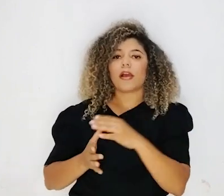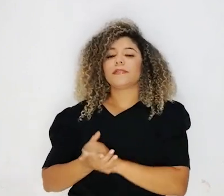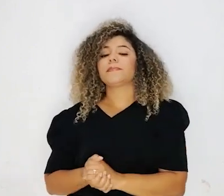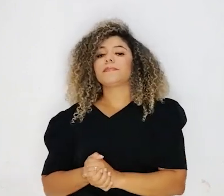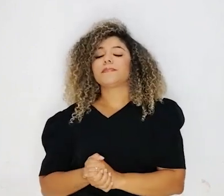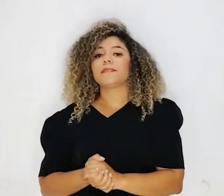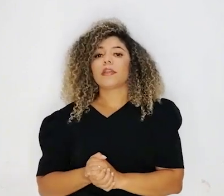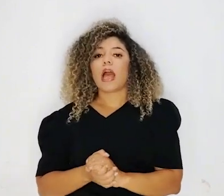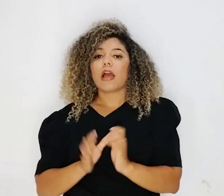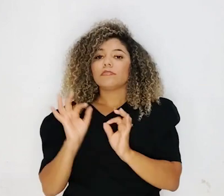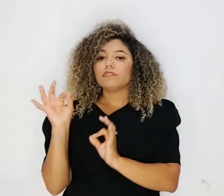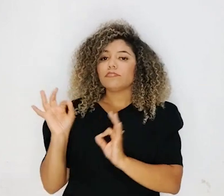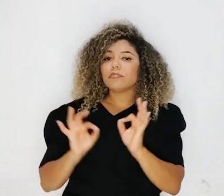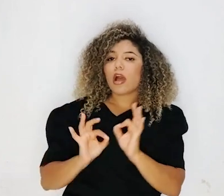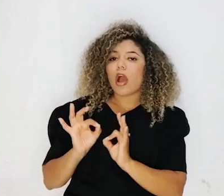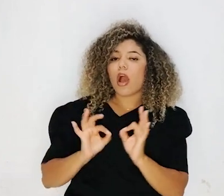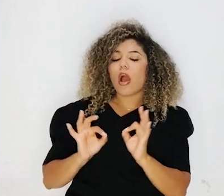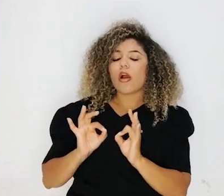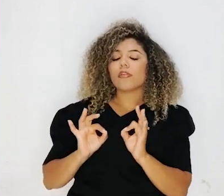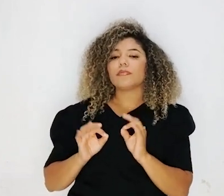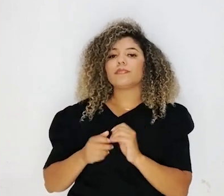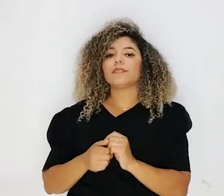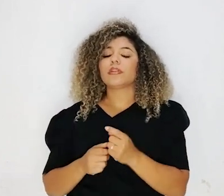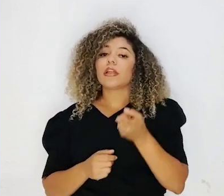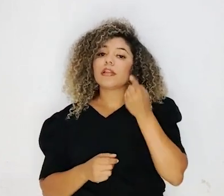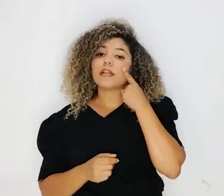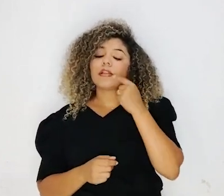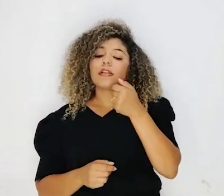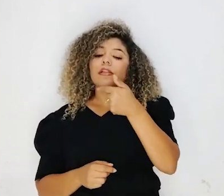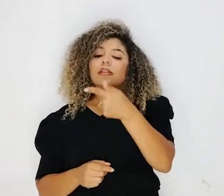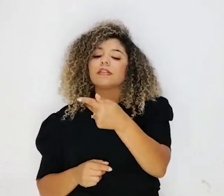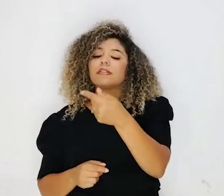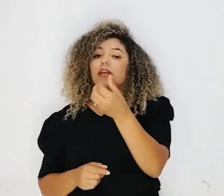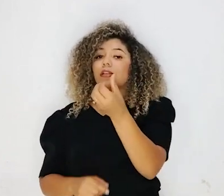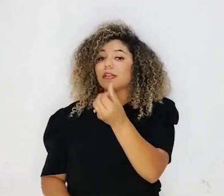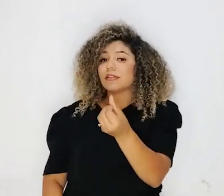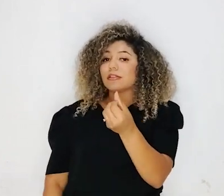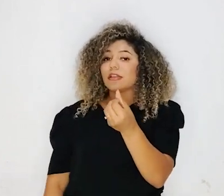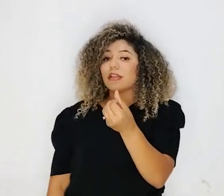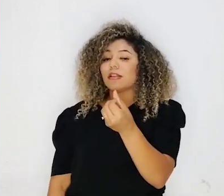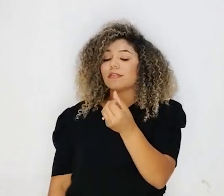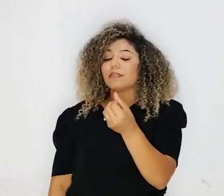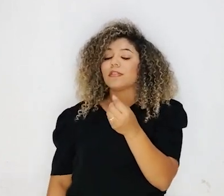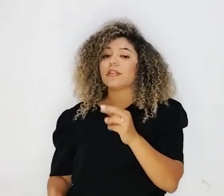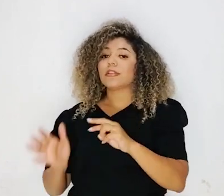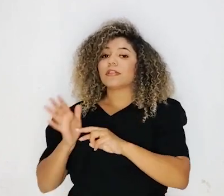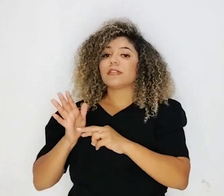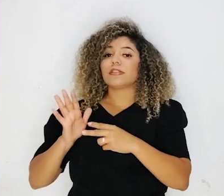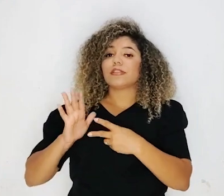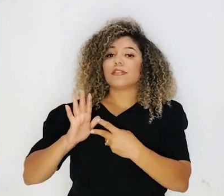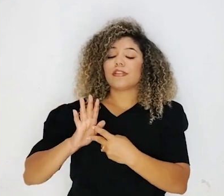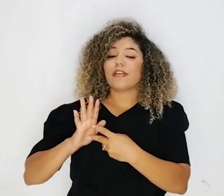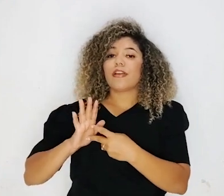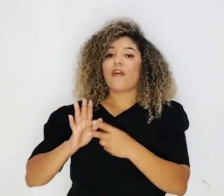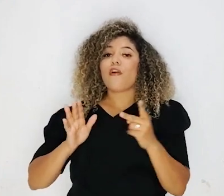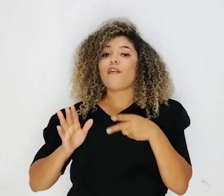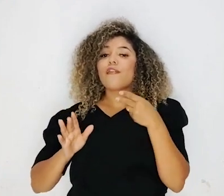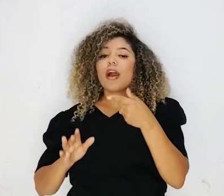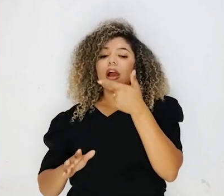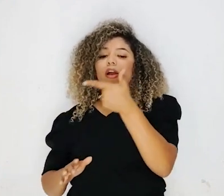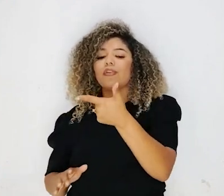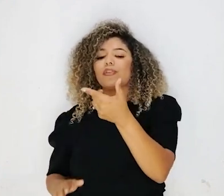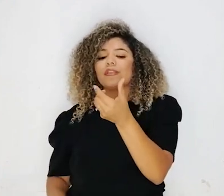4, 6, 9 menos 2, 7. 76, aqui ficou 2. Então, o produto ele vai sair